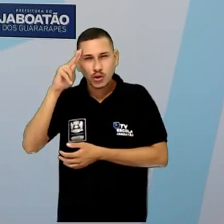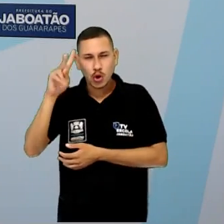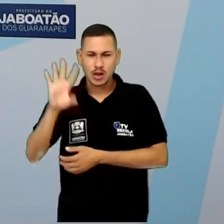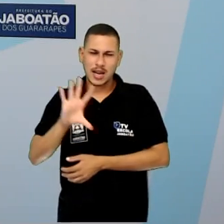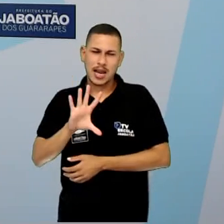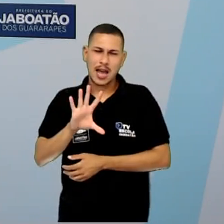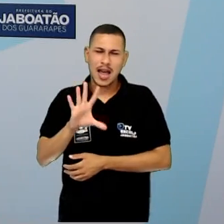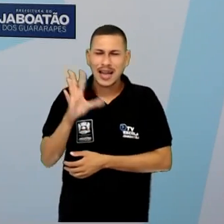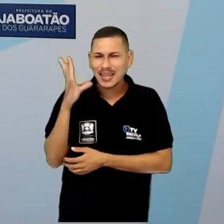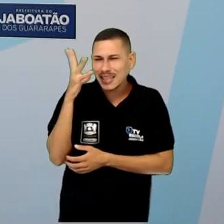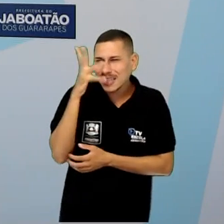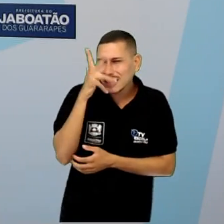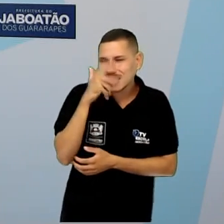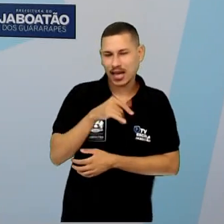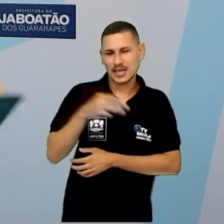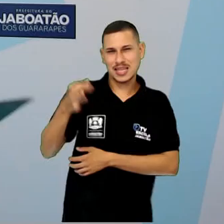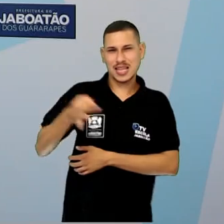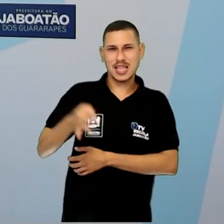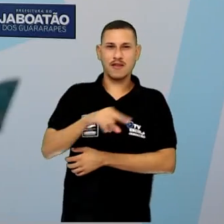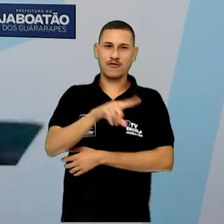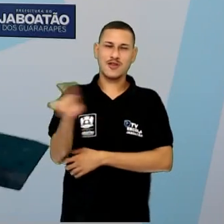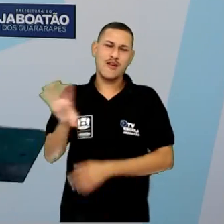que eu tenho certeza que vocês vão adorar.